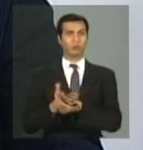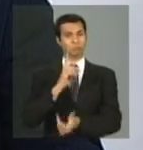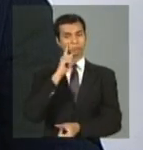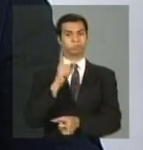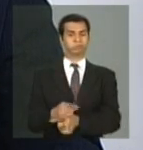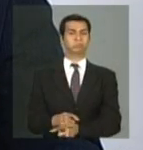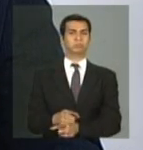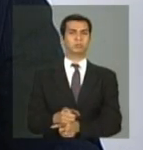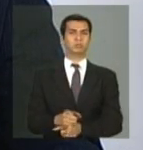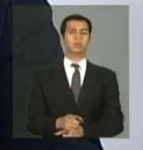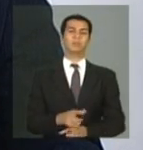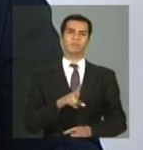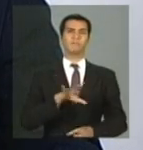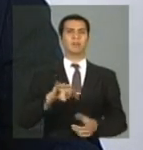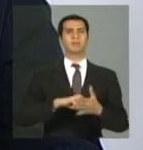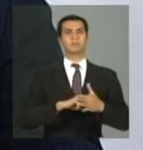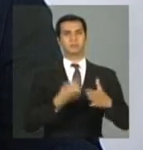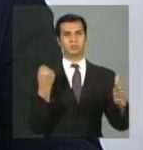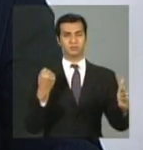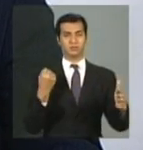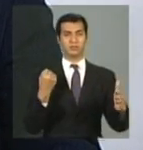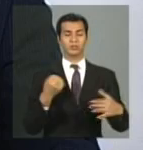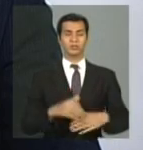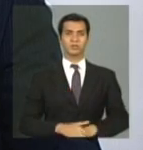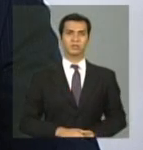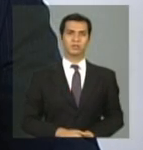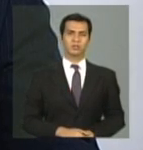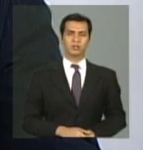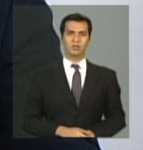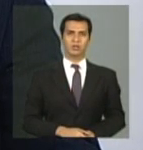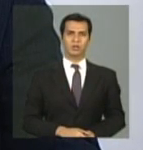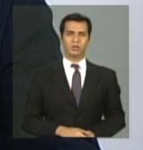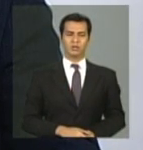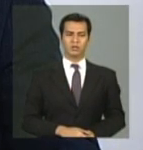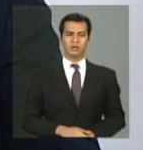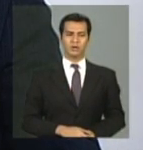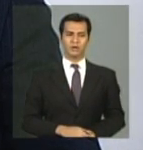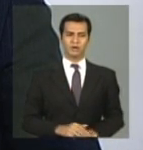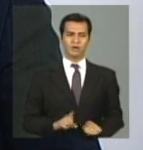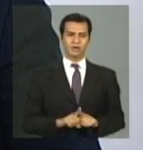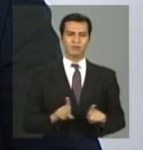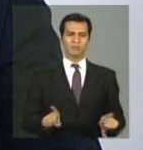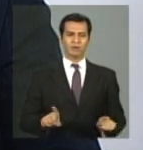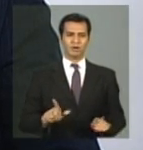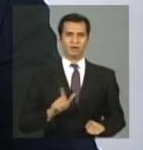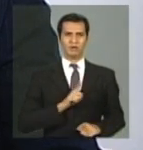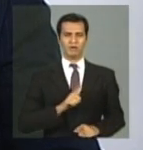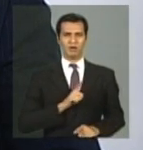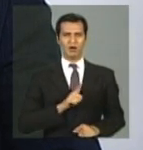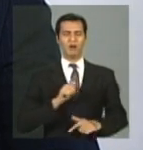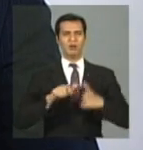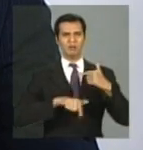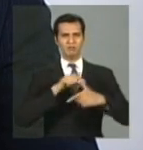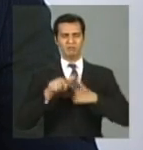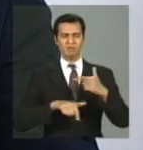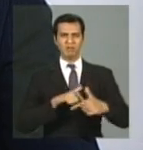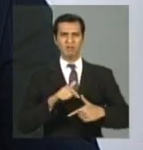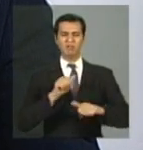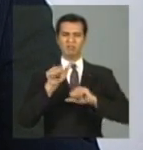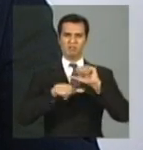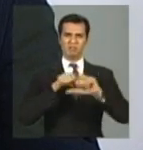desbloqueio. Mas convém, por conta da operação de uma ação dessa dimensão que a gente